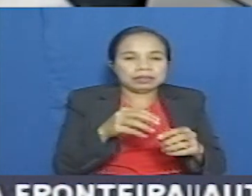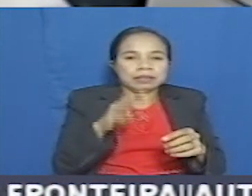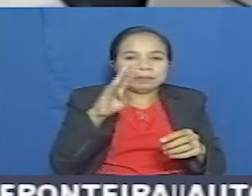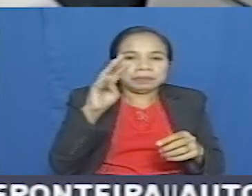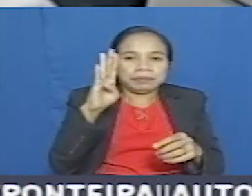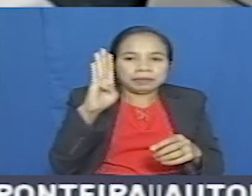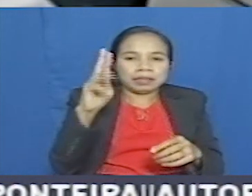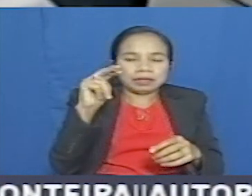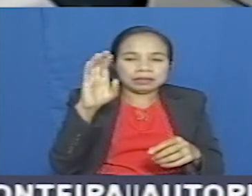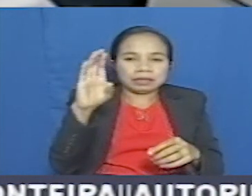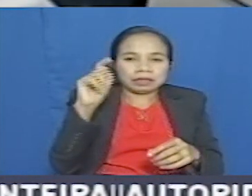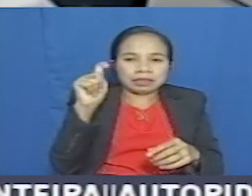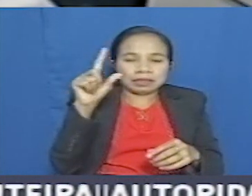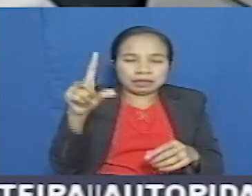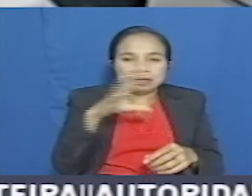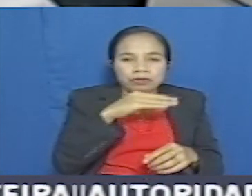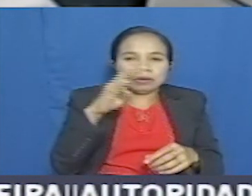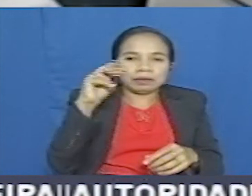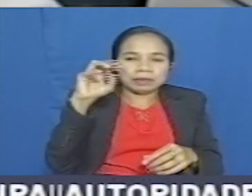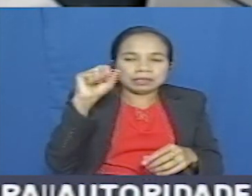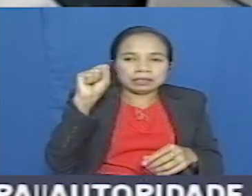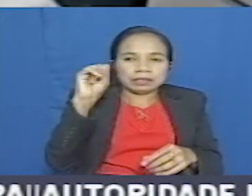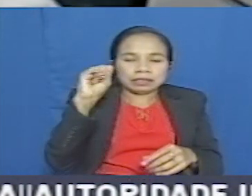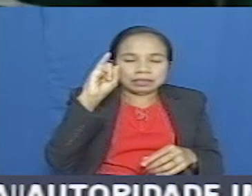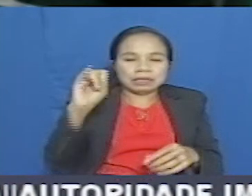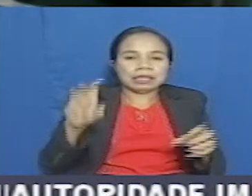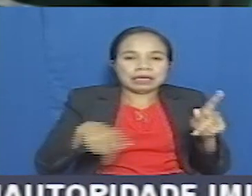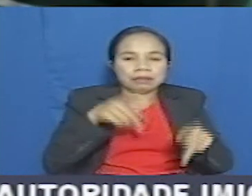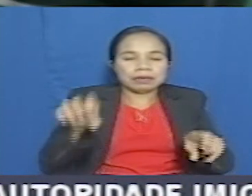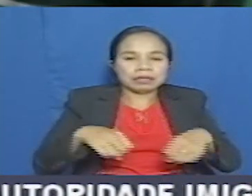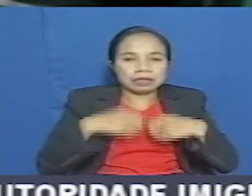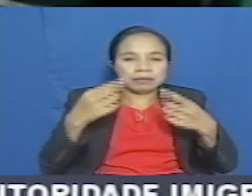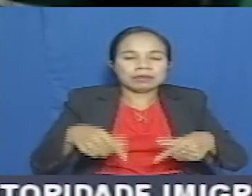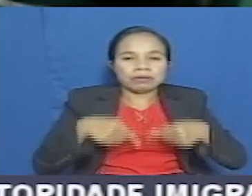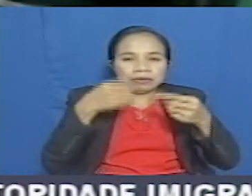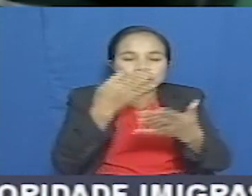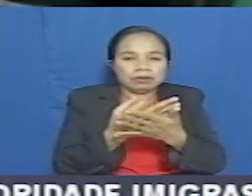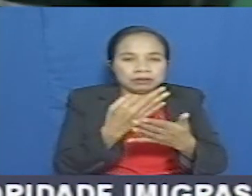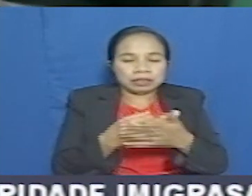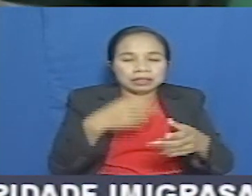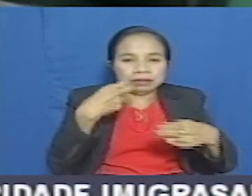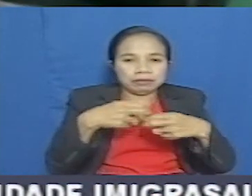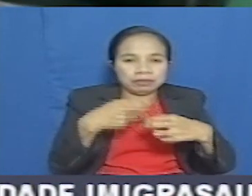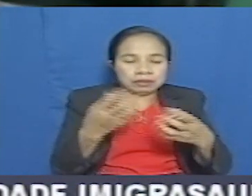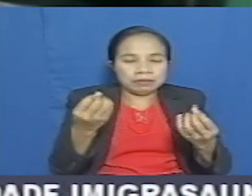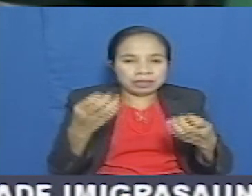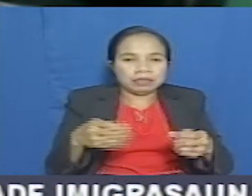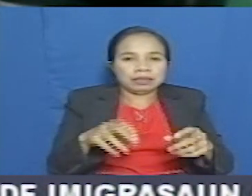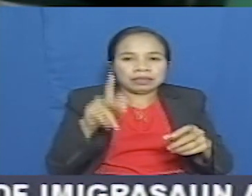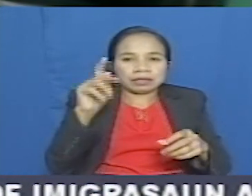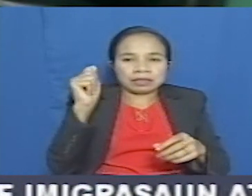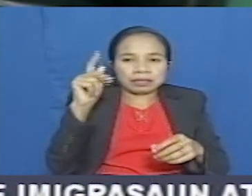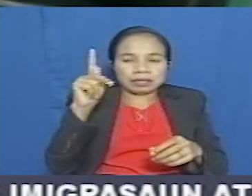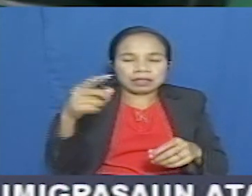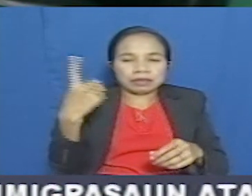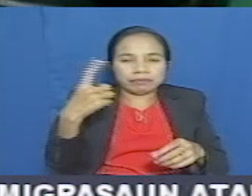né mana gira maca devolve fali osané. Mas que a soro desafios oyoin. Comissão Anticorrupção na